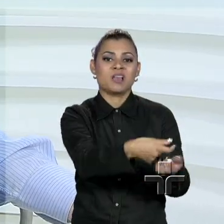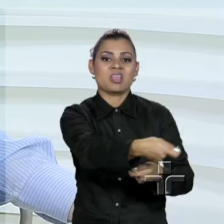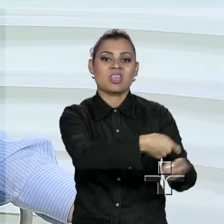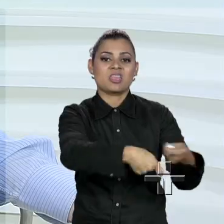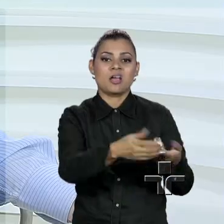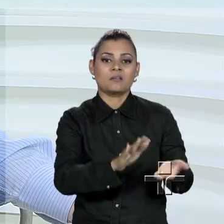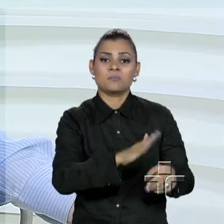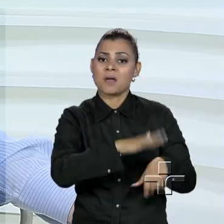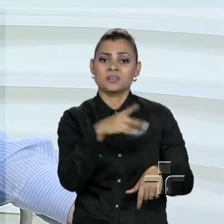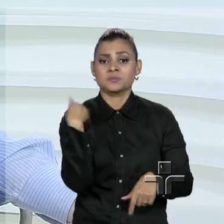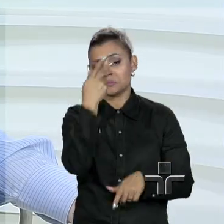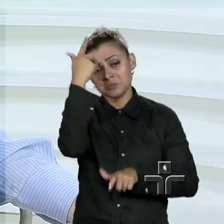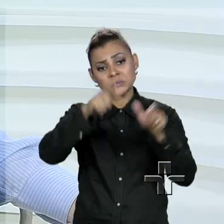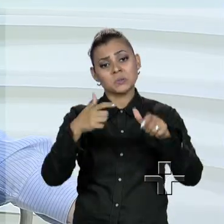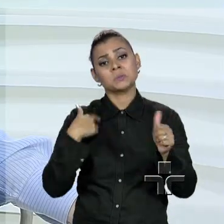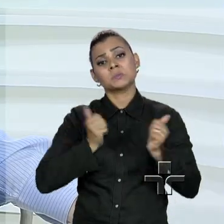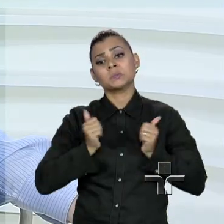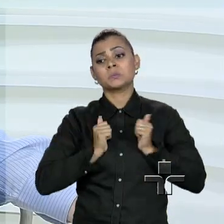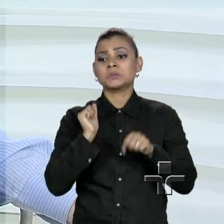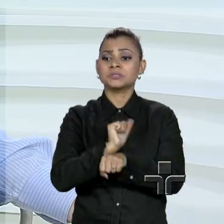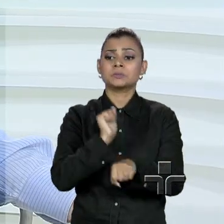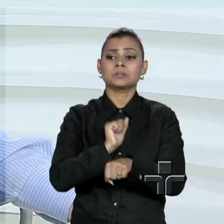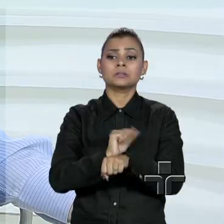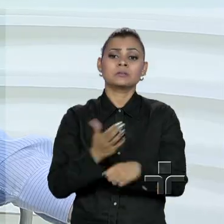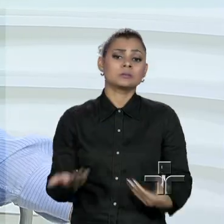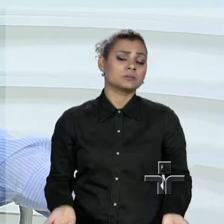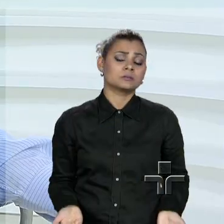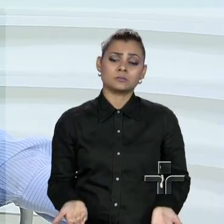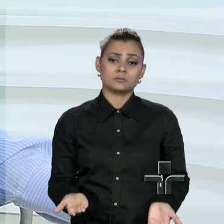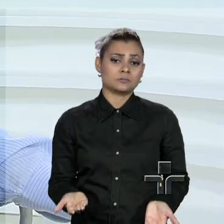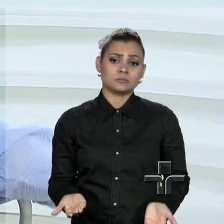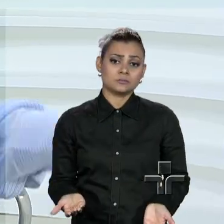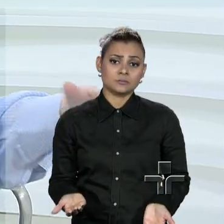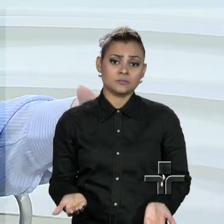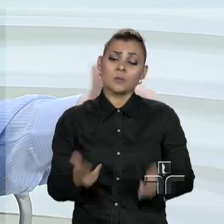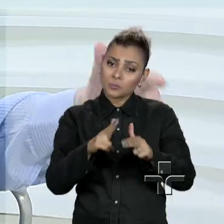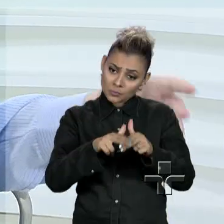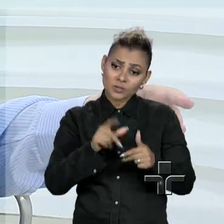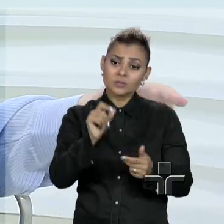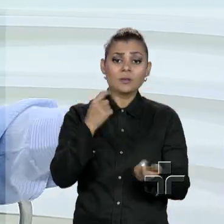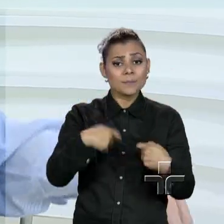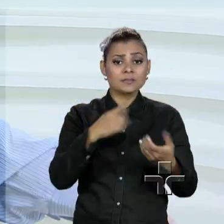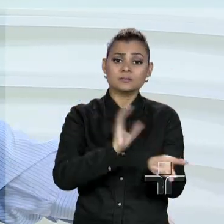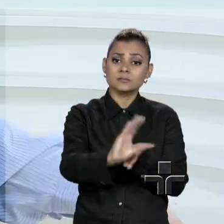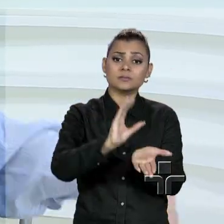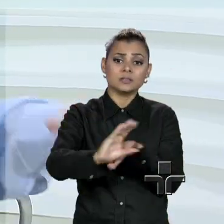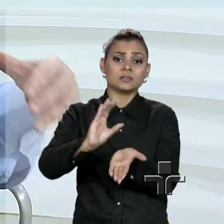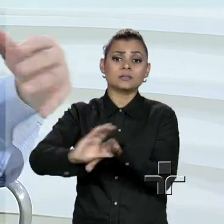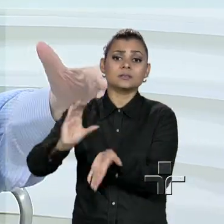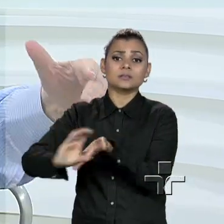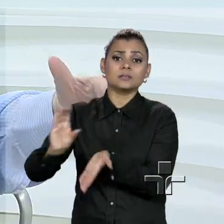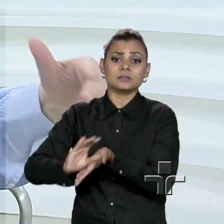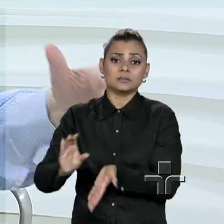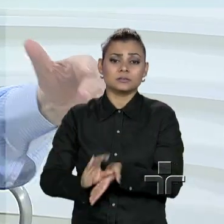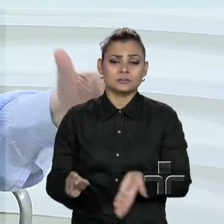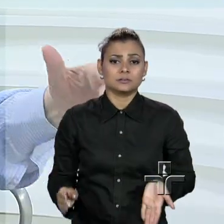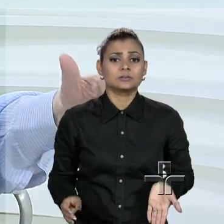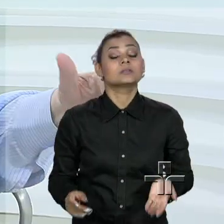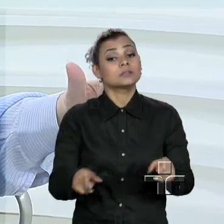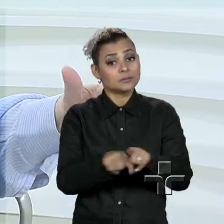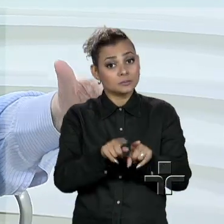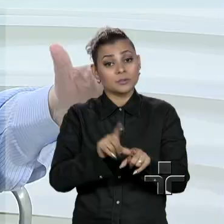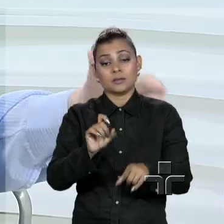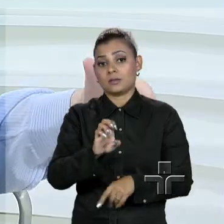estão esperando. É preciso dar para a gente, para os investidores, a esperança de que vai